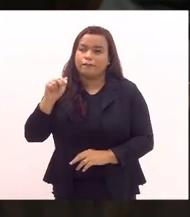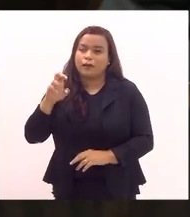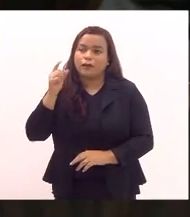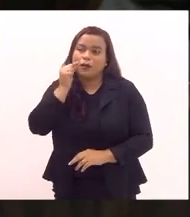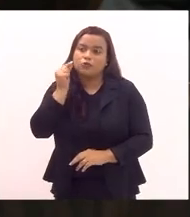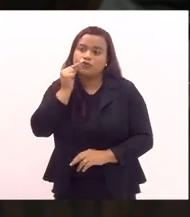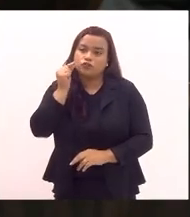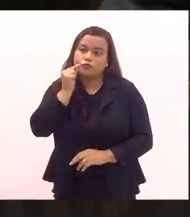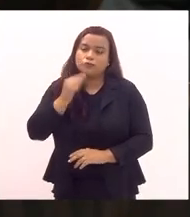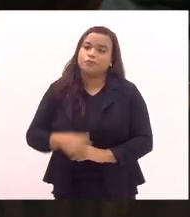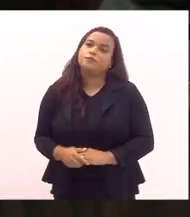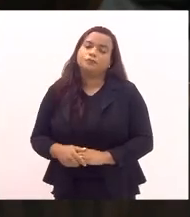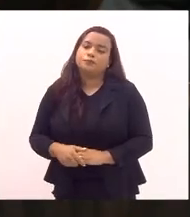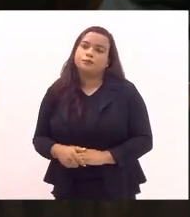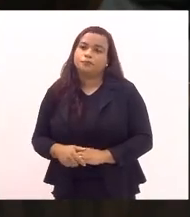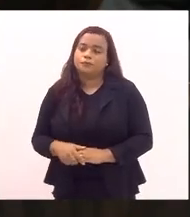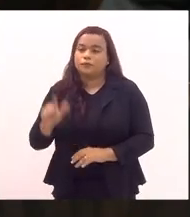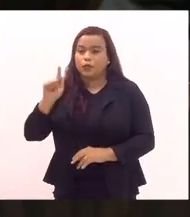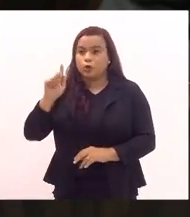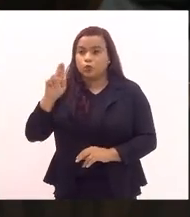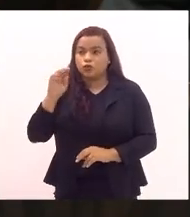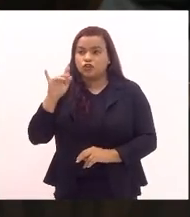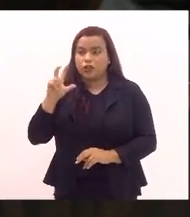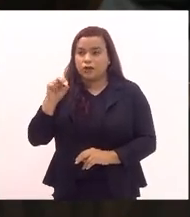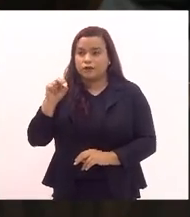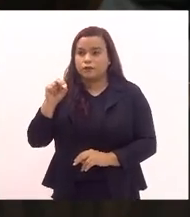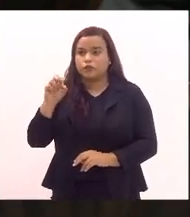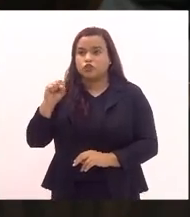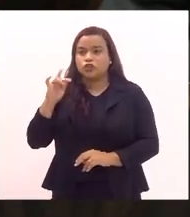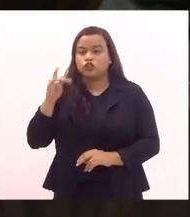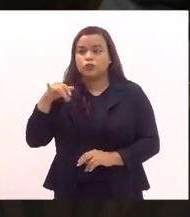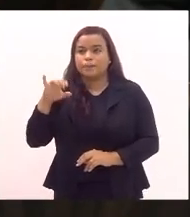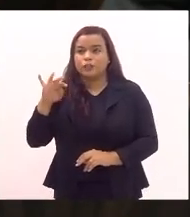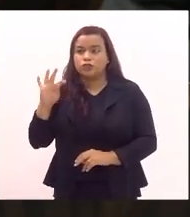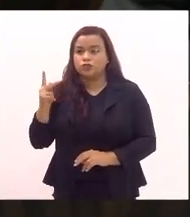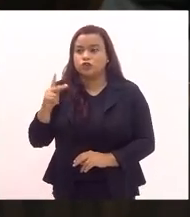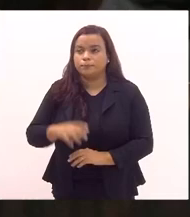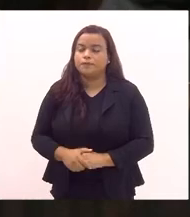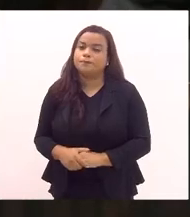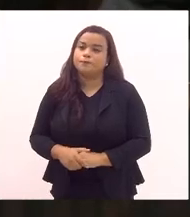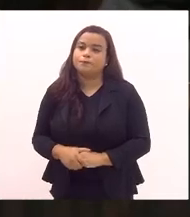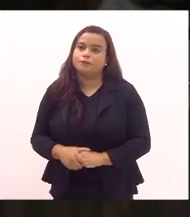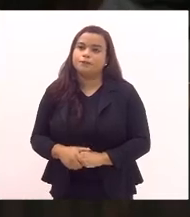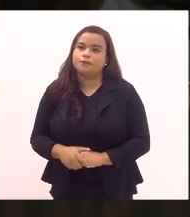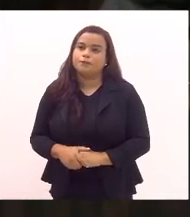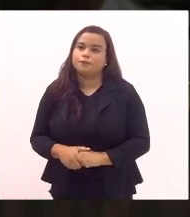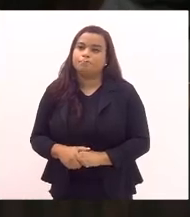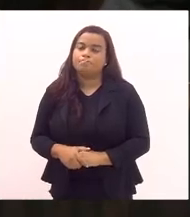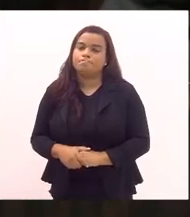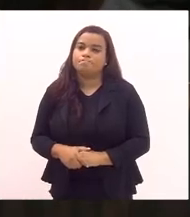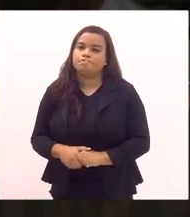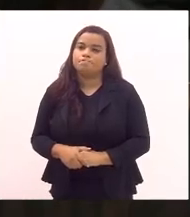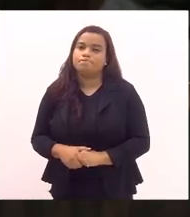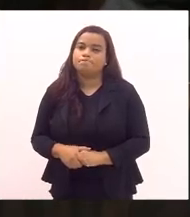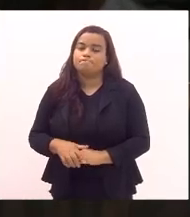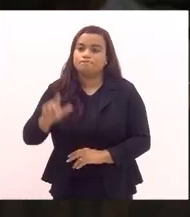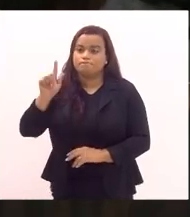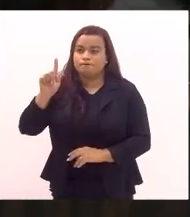Giovani Ratinho Gustavo Schmidt Gustavo Schmidt Gustavo